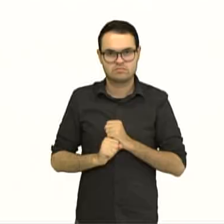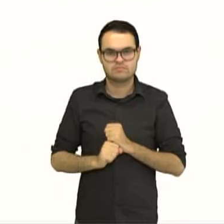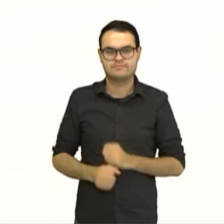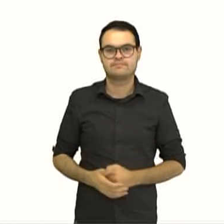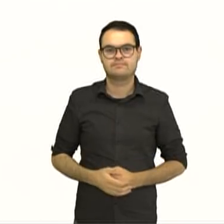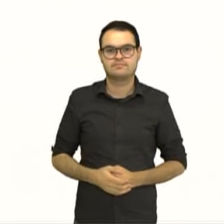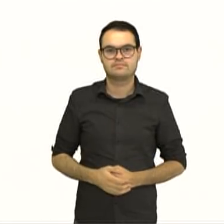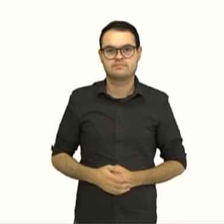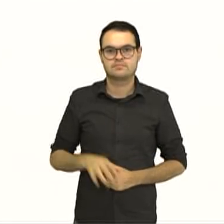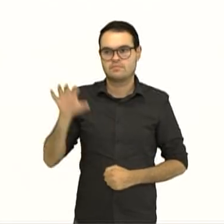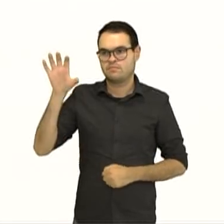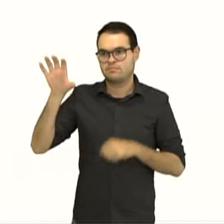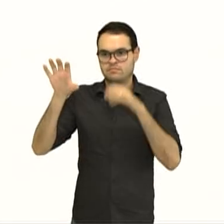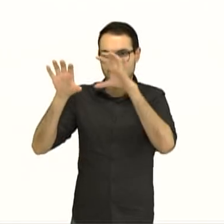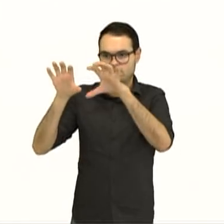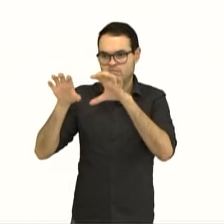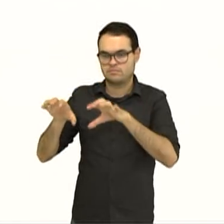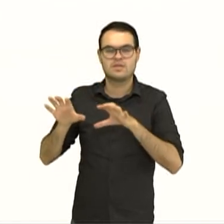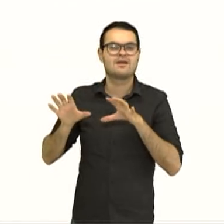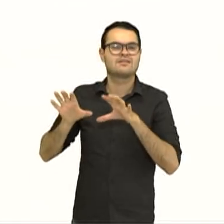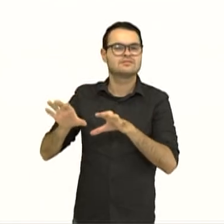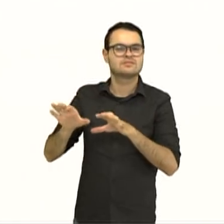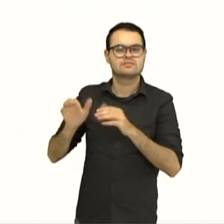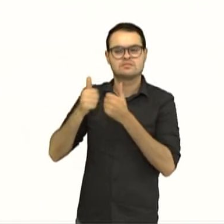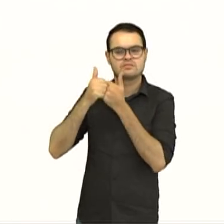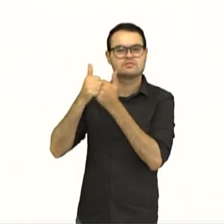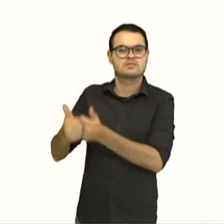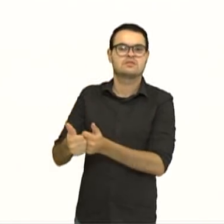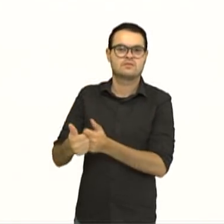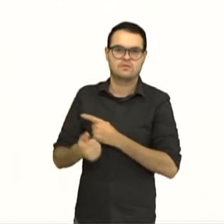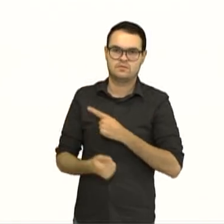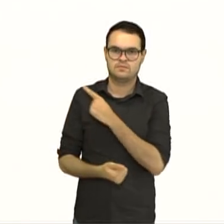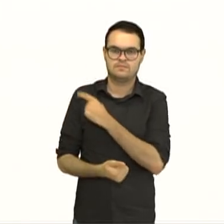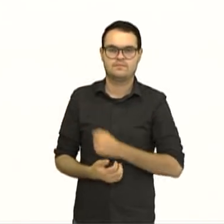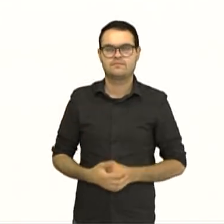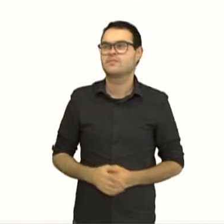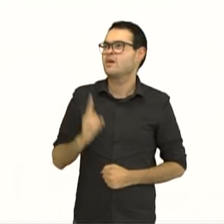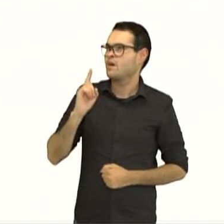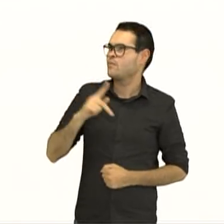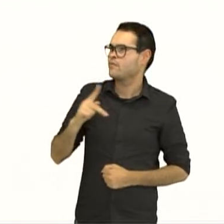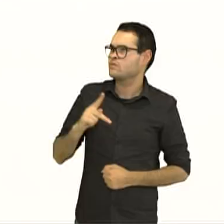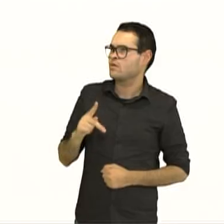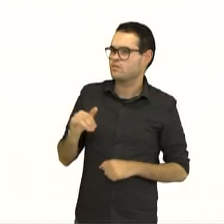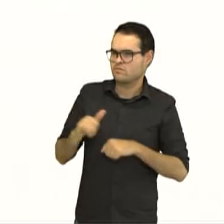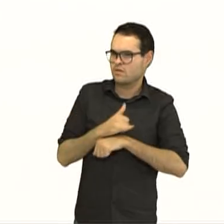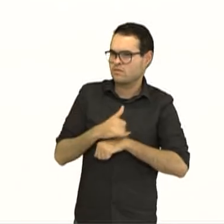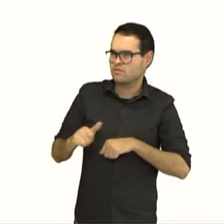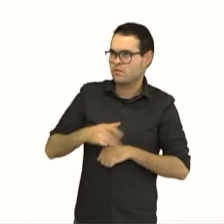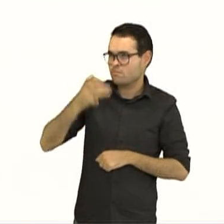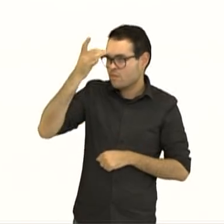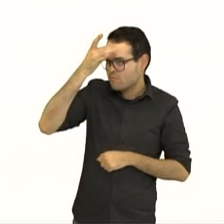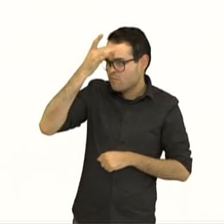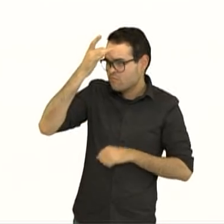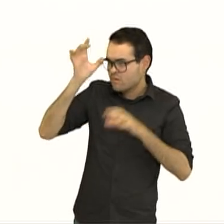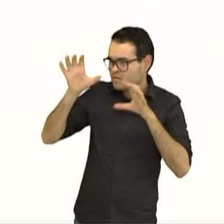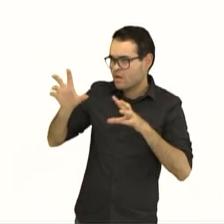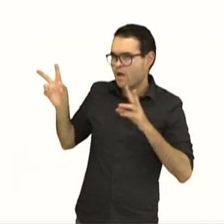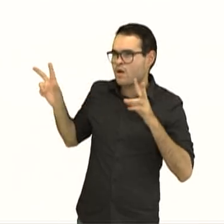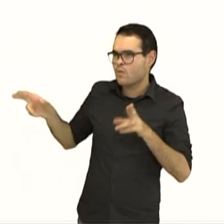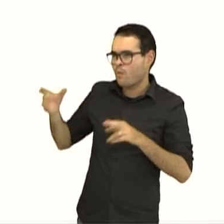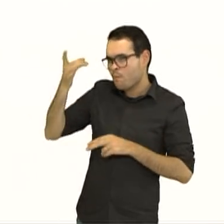tenho um algoritmo dessa forma, é esse raciocínio que eu estou fazendo. Ah, professor, então para a estratégia de cálculo mental eu também posso usar